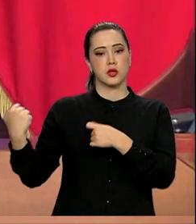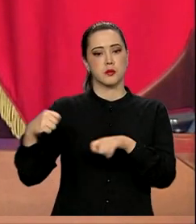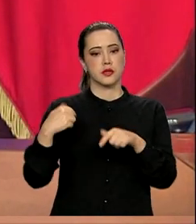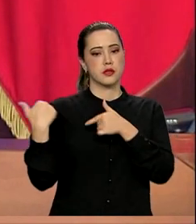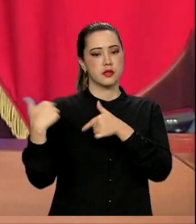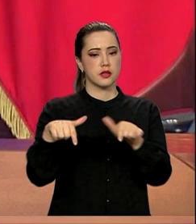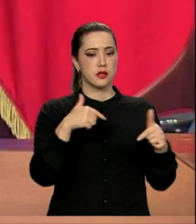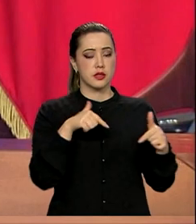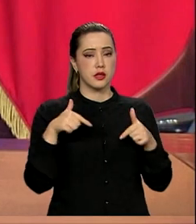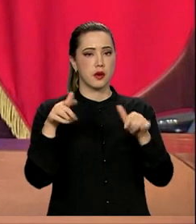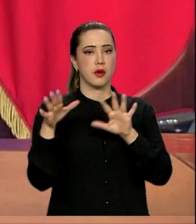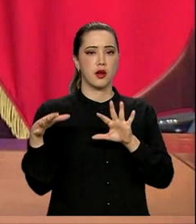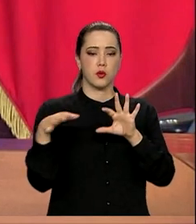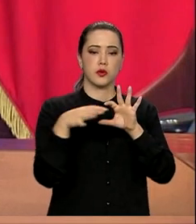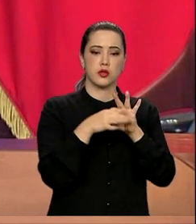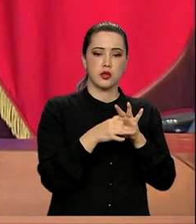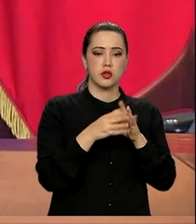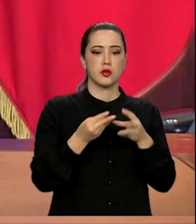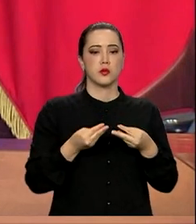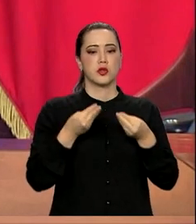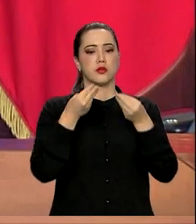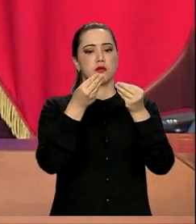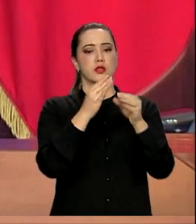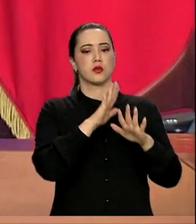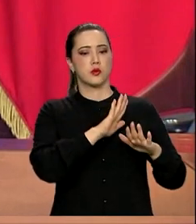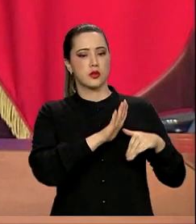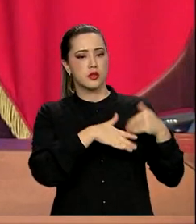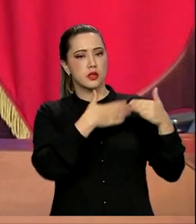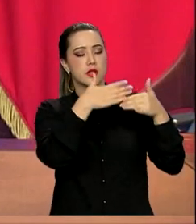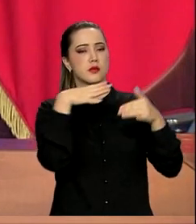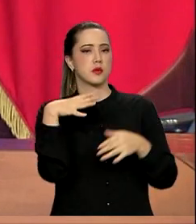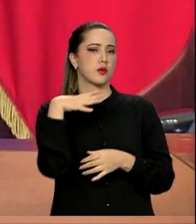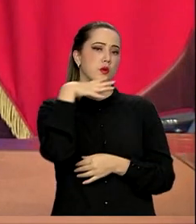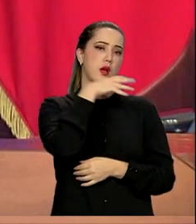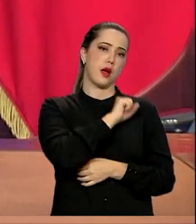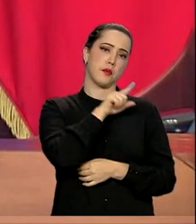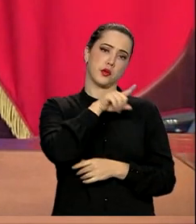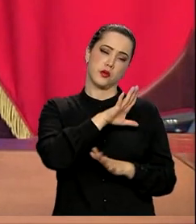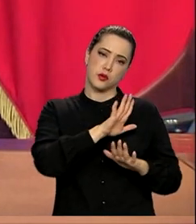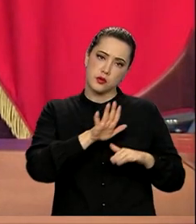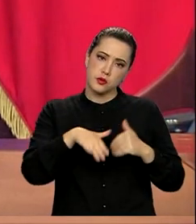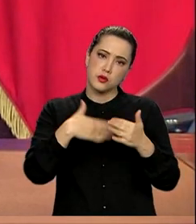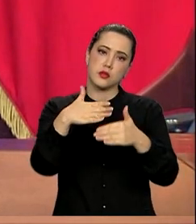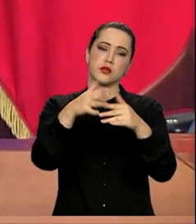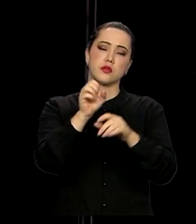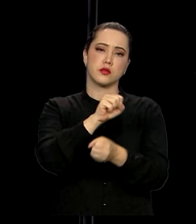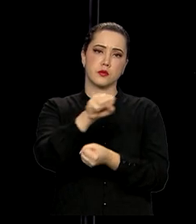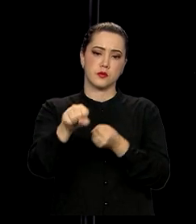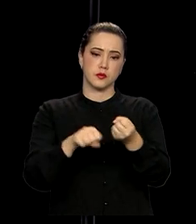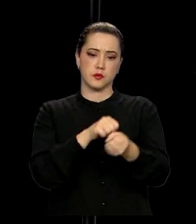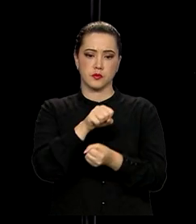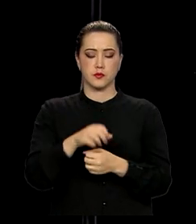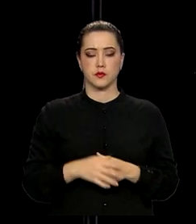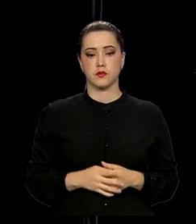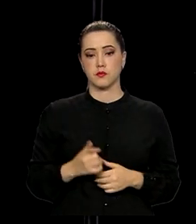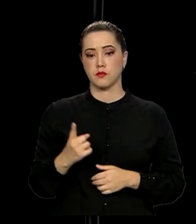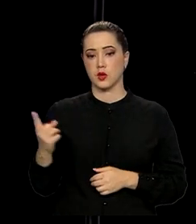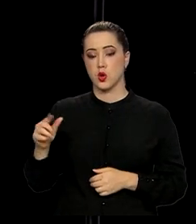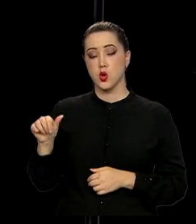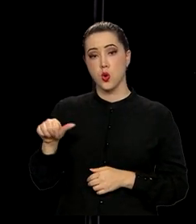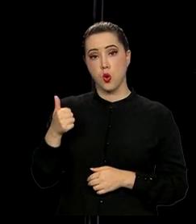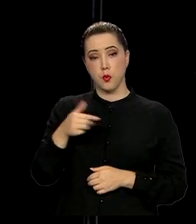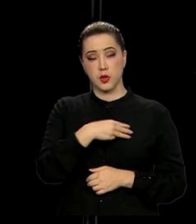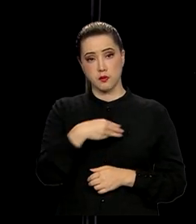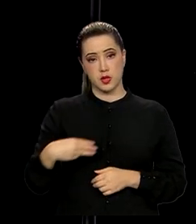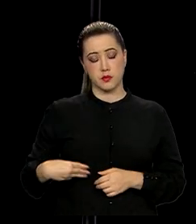trabalhar de forma conjunta para garantir um crescimento acelerado e um desenvolvimento sustentável. Já o primeiro-ministro